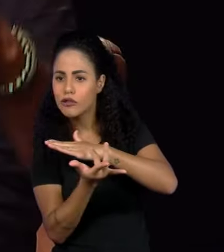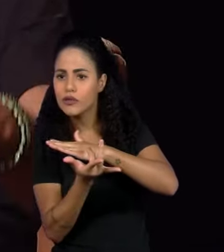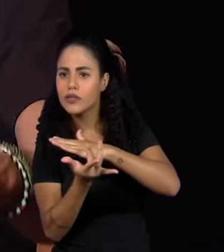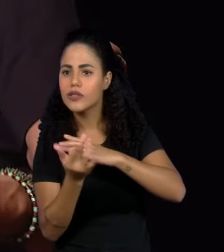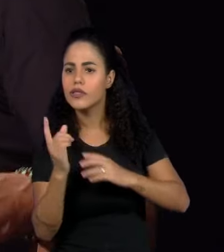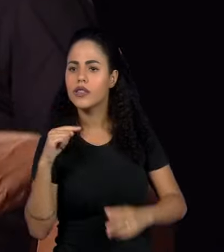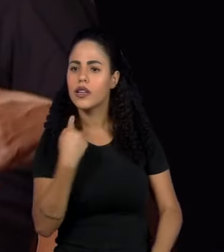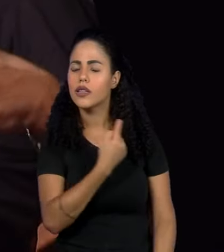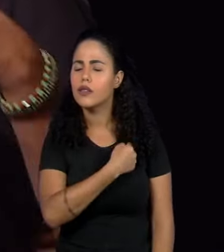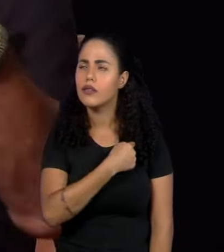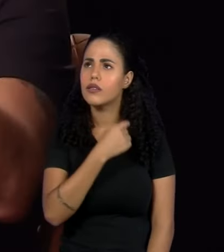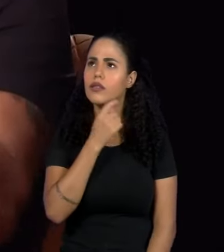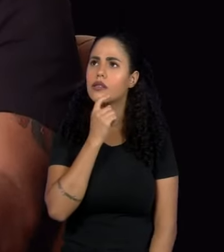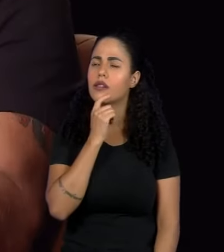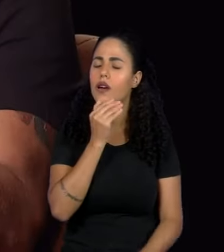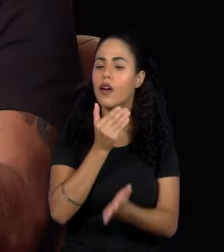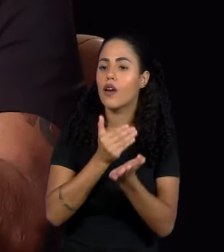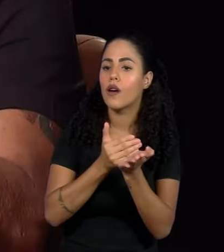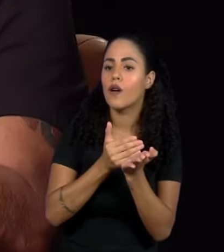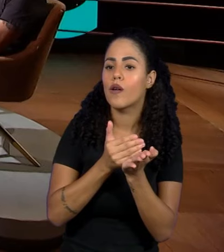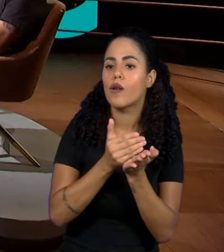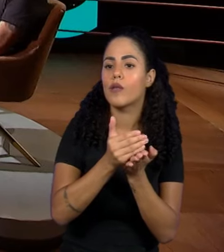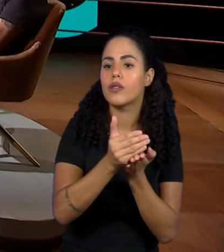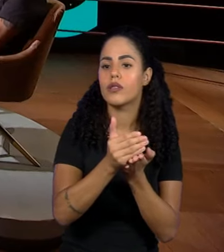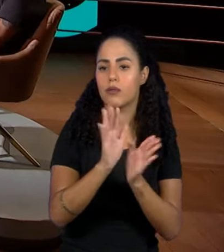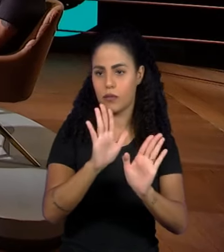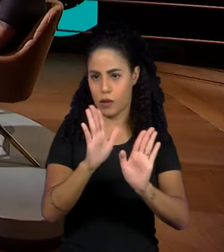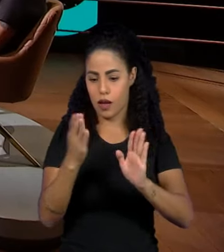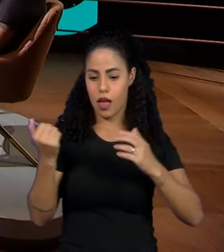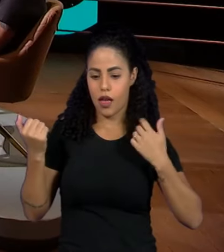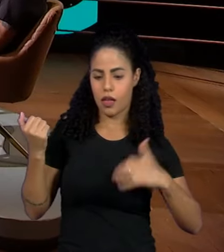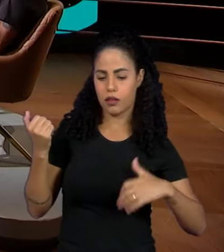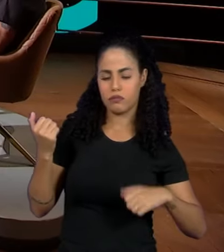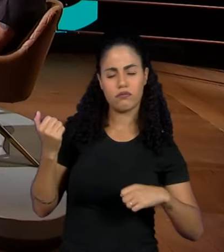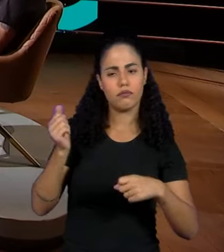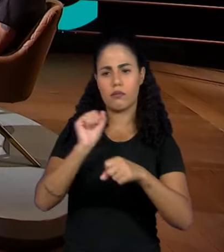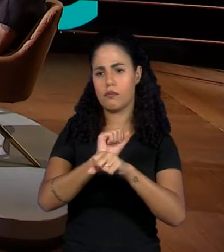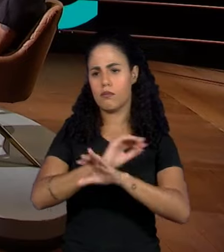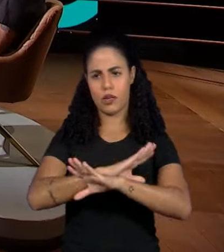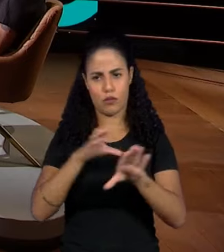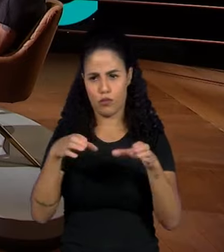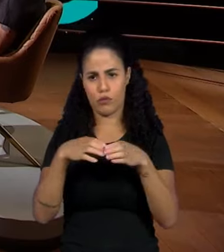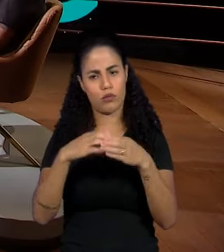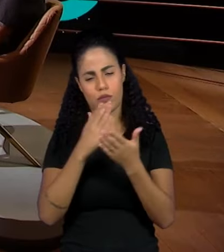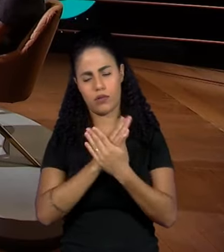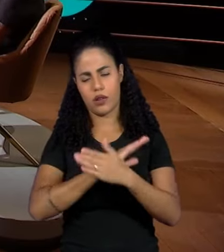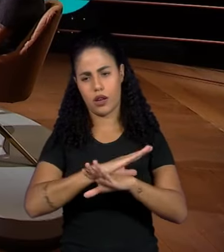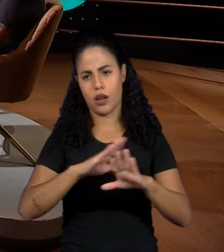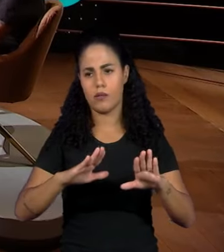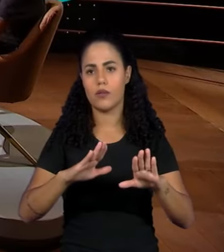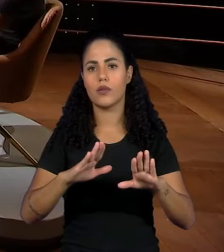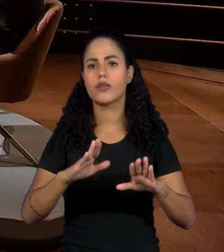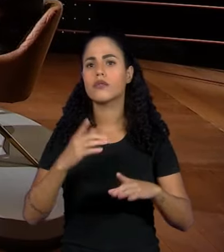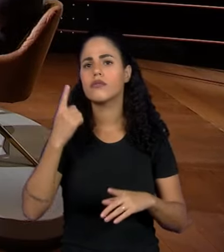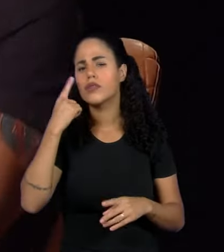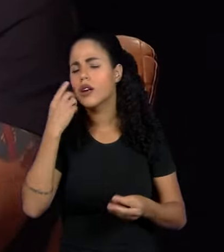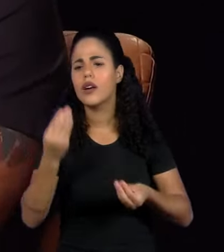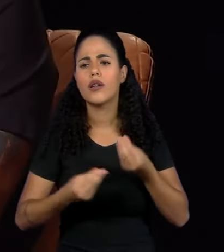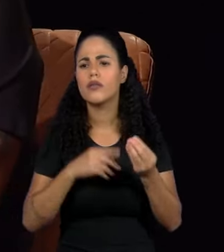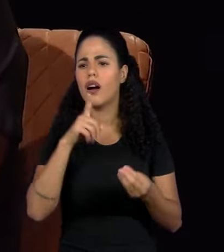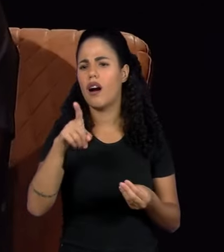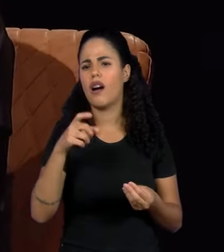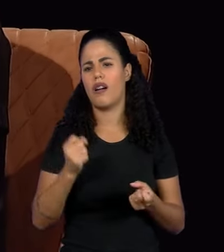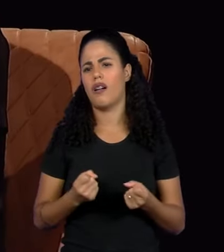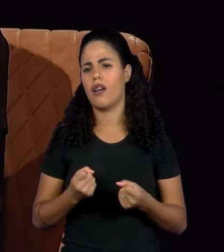gente começou, até antes, nós paramos de tocar Ira antes desse boom das redes sociais. Recebemos falar, olha, se